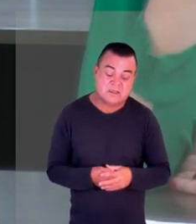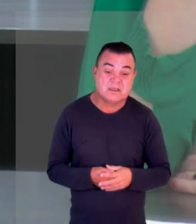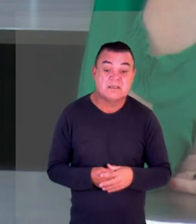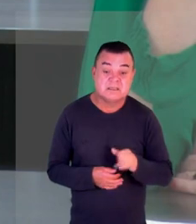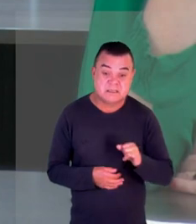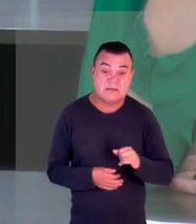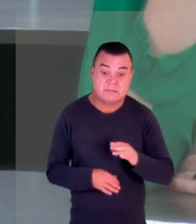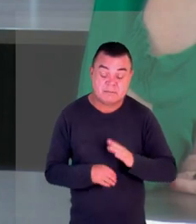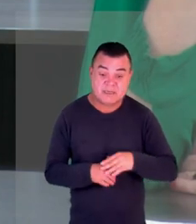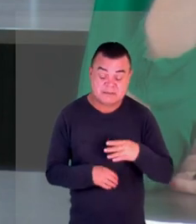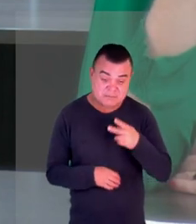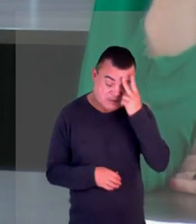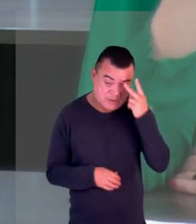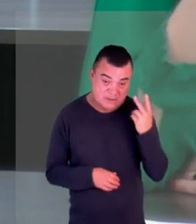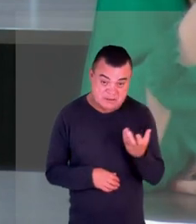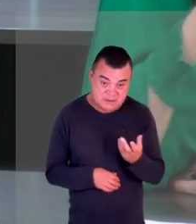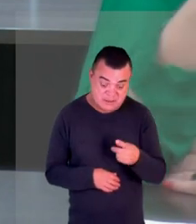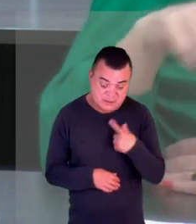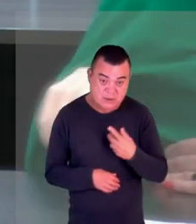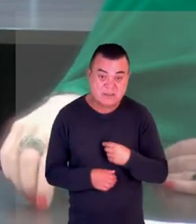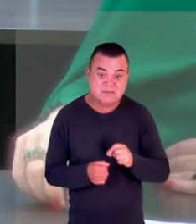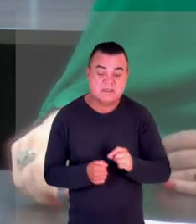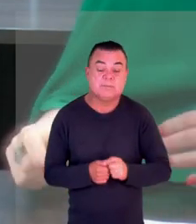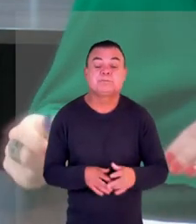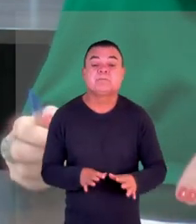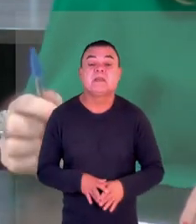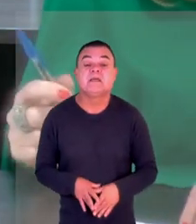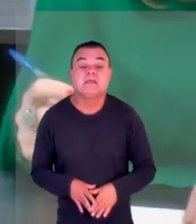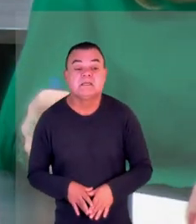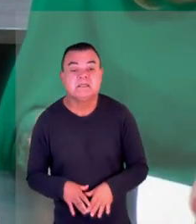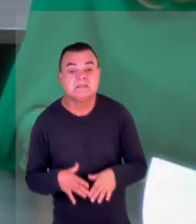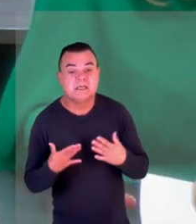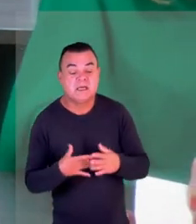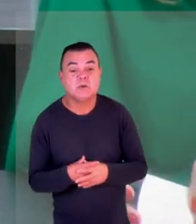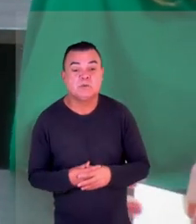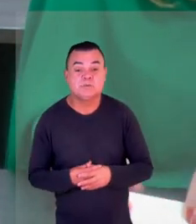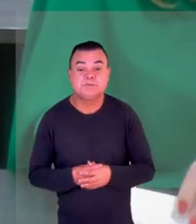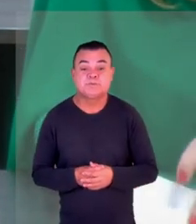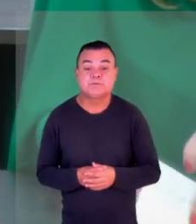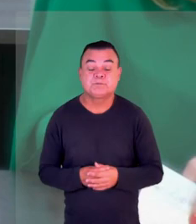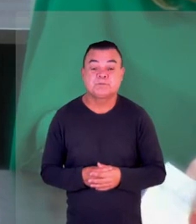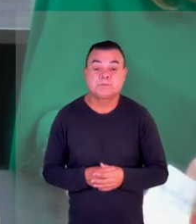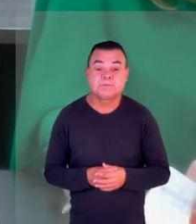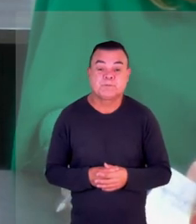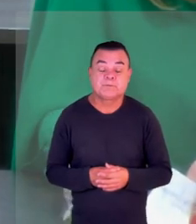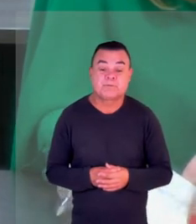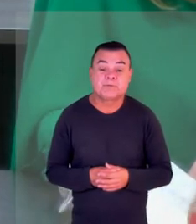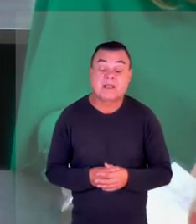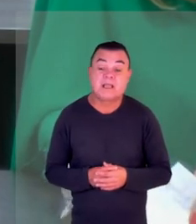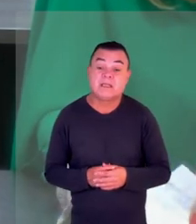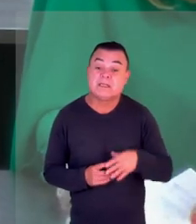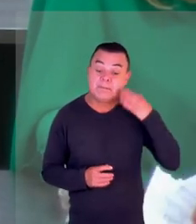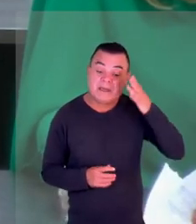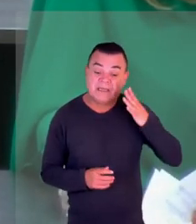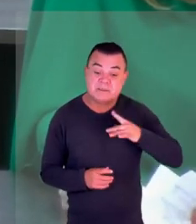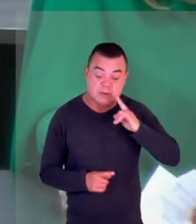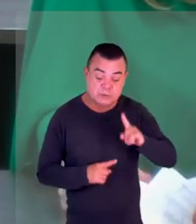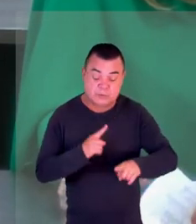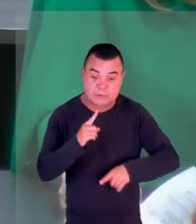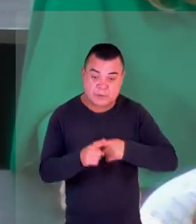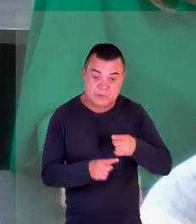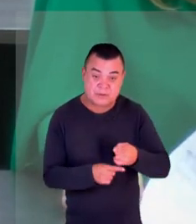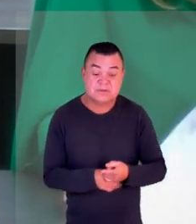então no curso eh da fala do o próximo colega a gente vai colher as inscrições e terminada a fala do